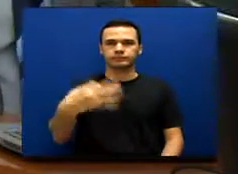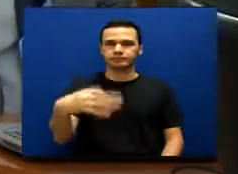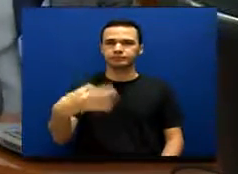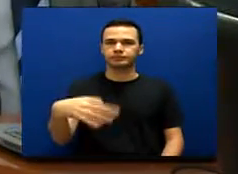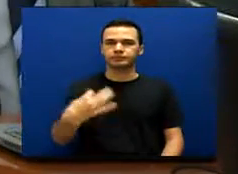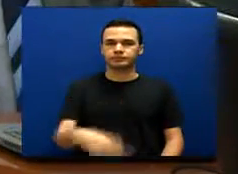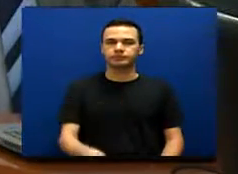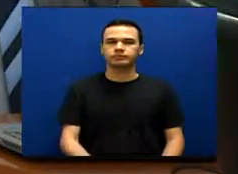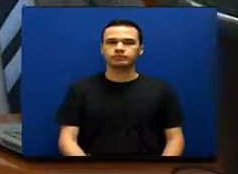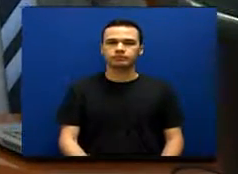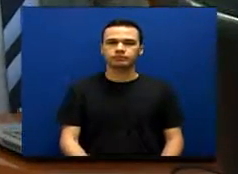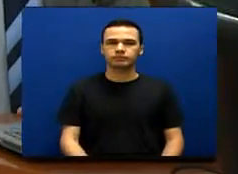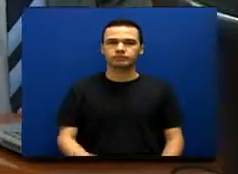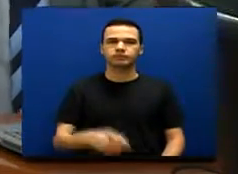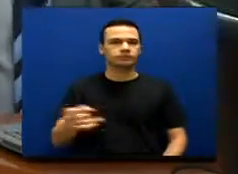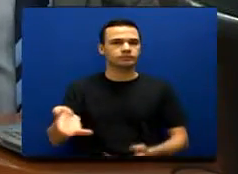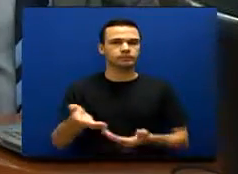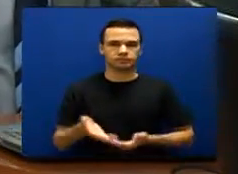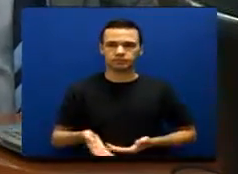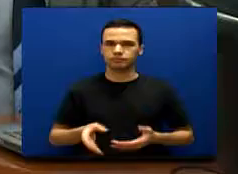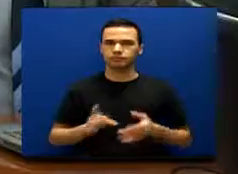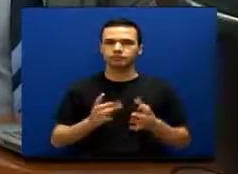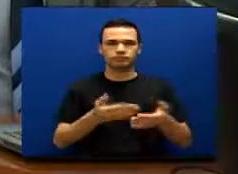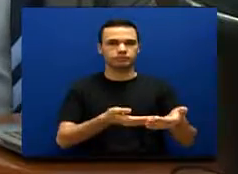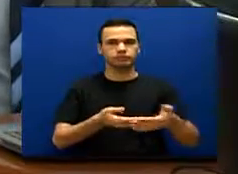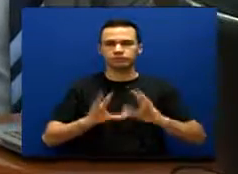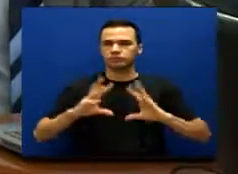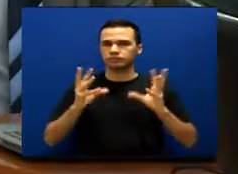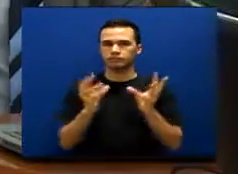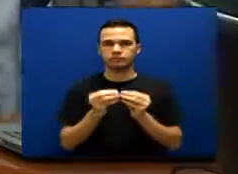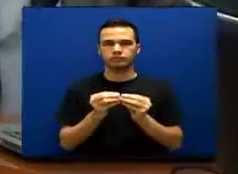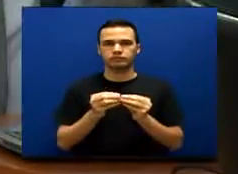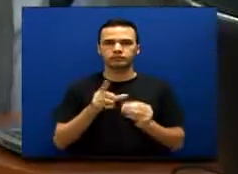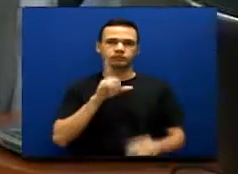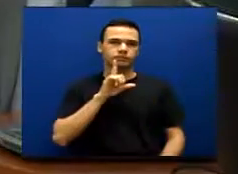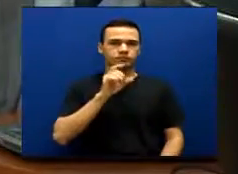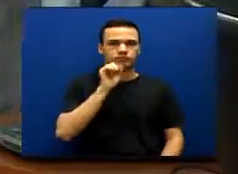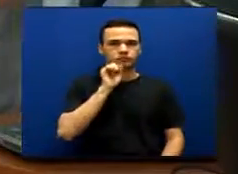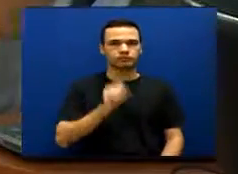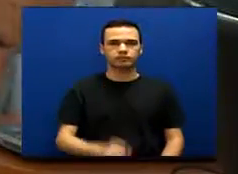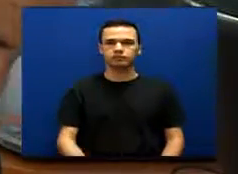Isso, tá? Convite está estendido a todos. Vereador Luiz Santos.